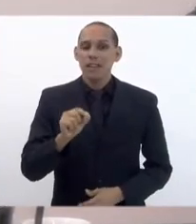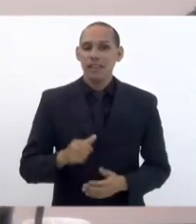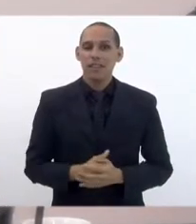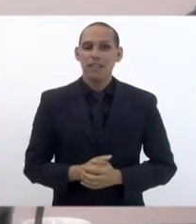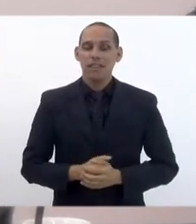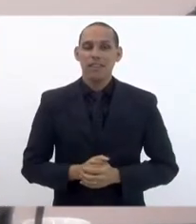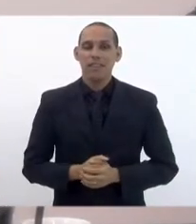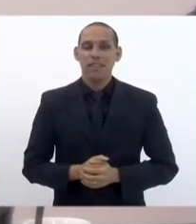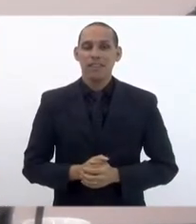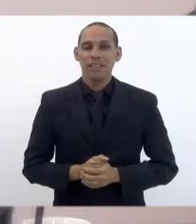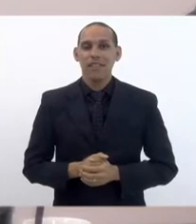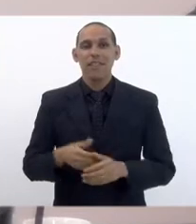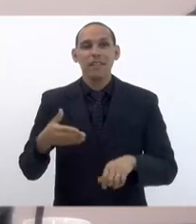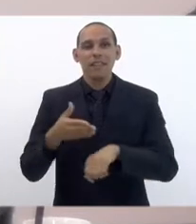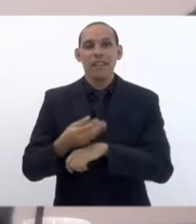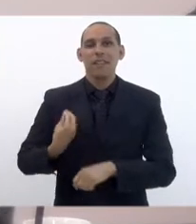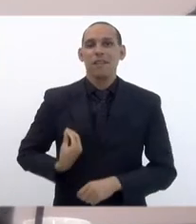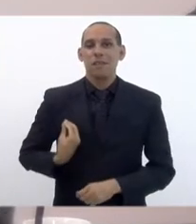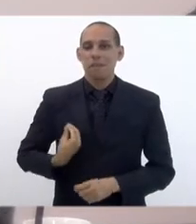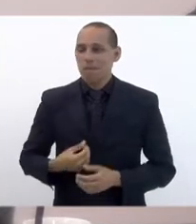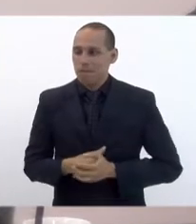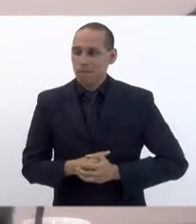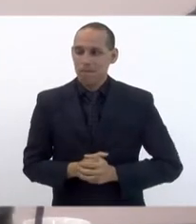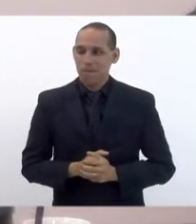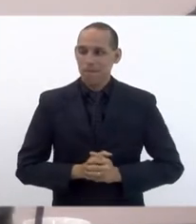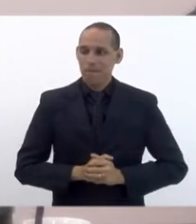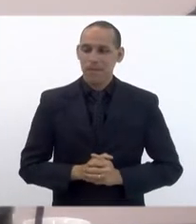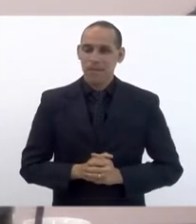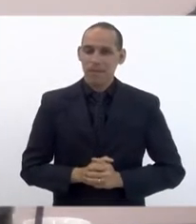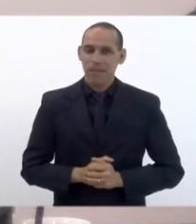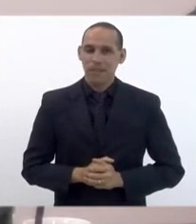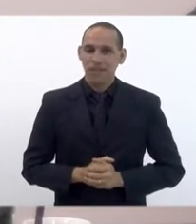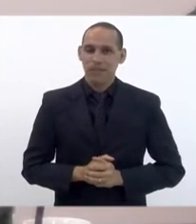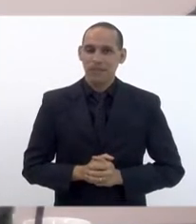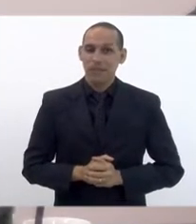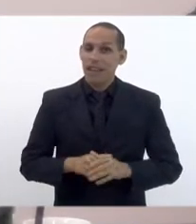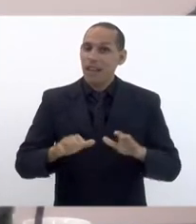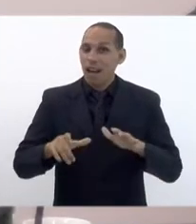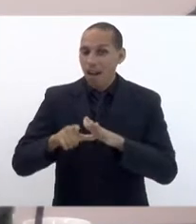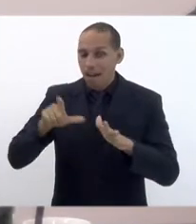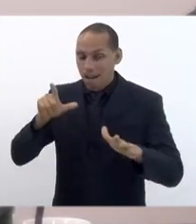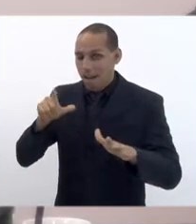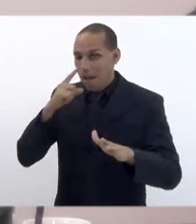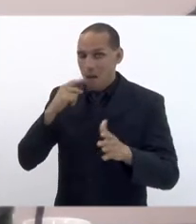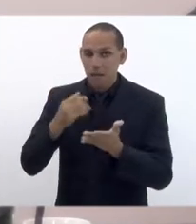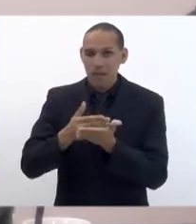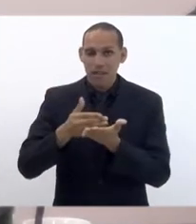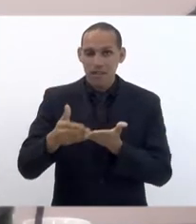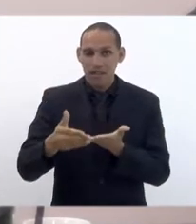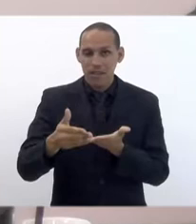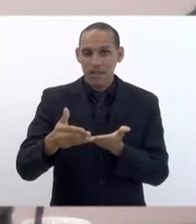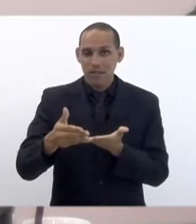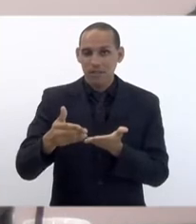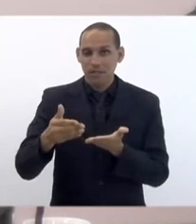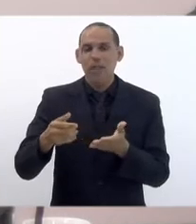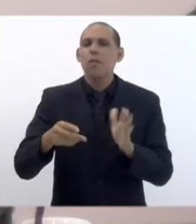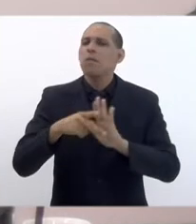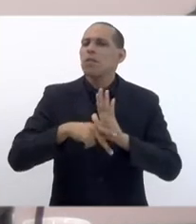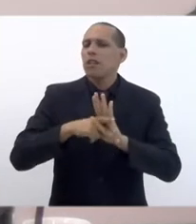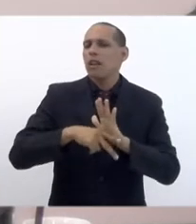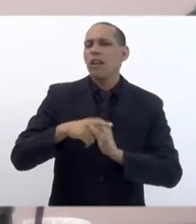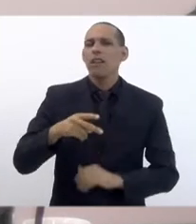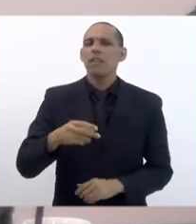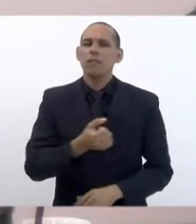começar a participar. E eu, antes de começar, senhor presidente, eu queria o projeto número 28, o item 28